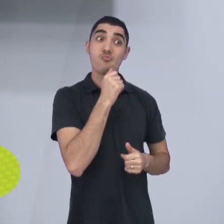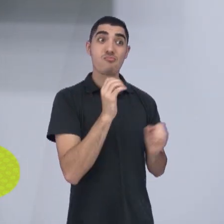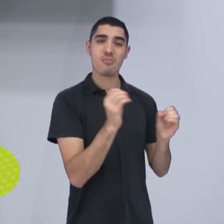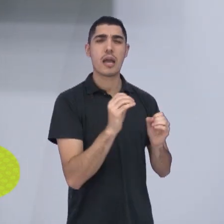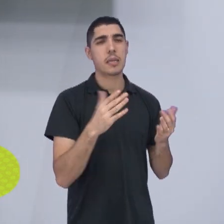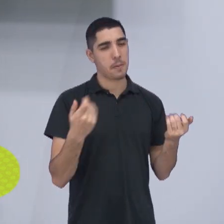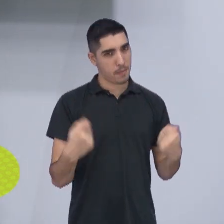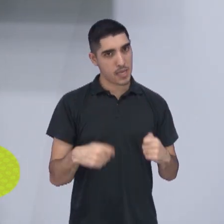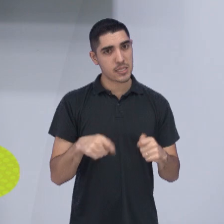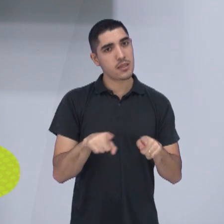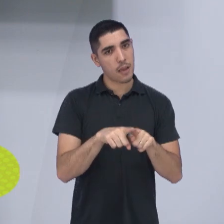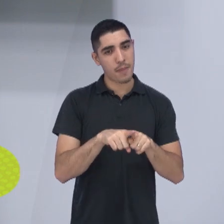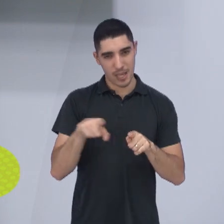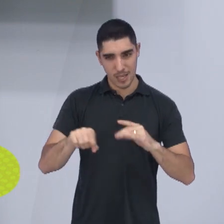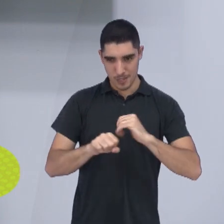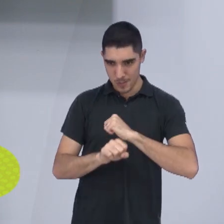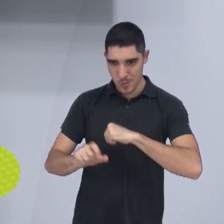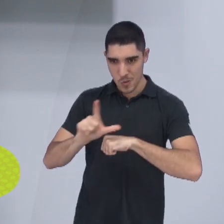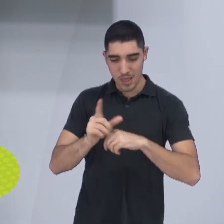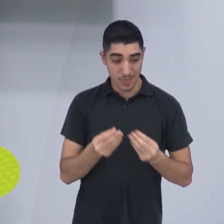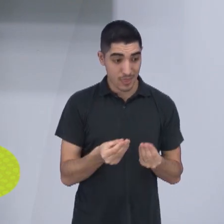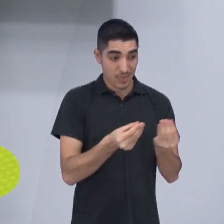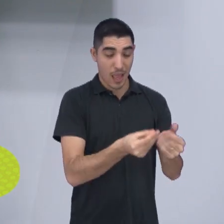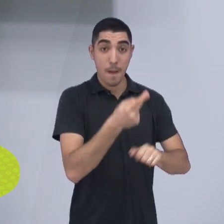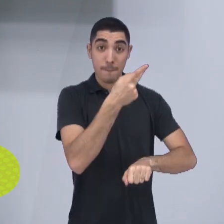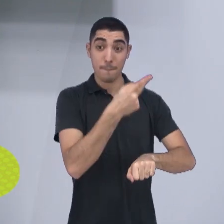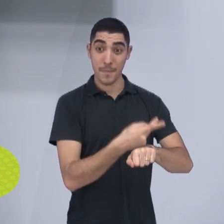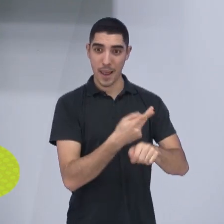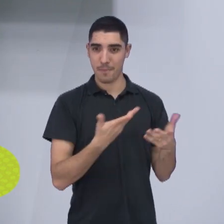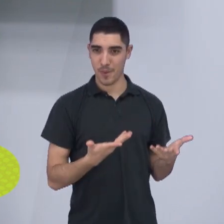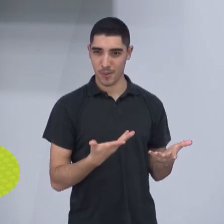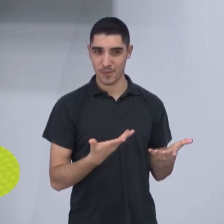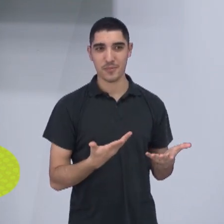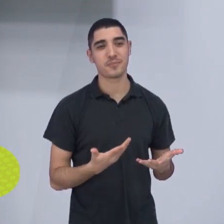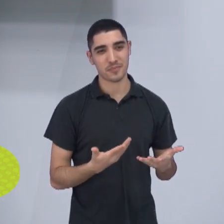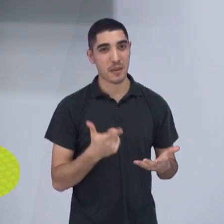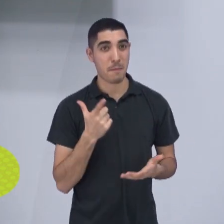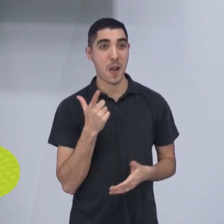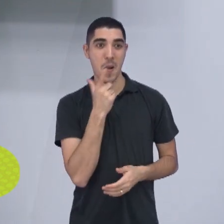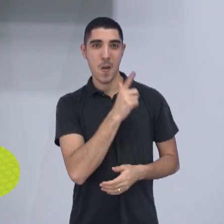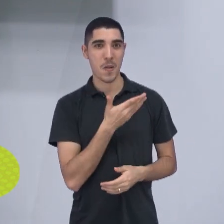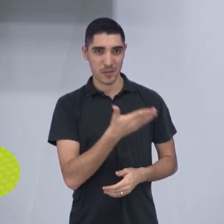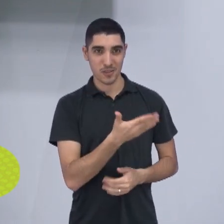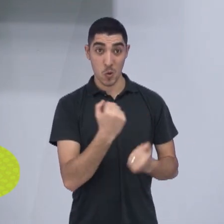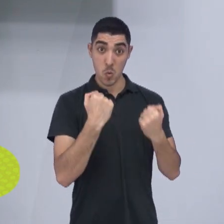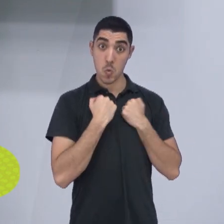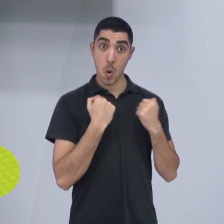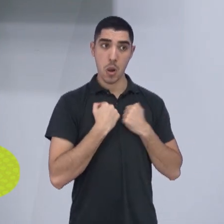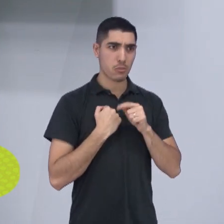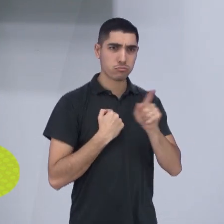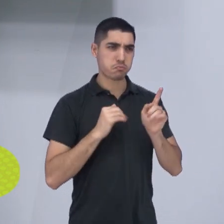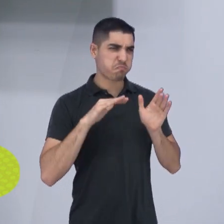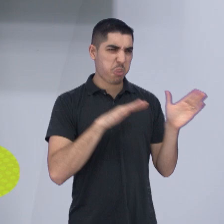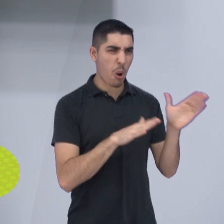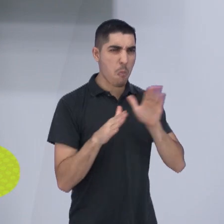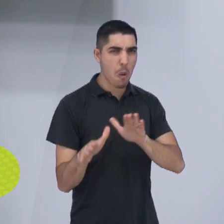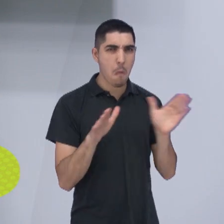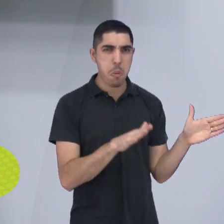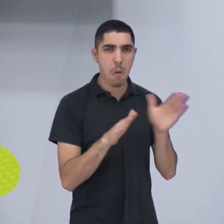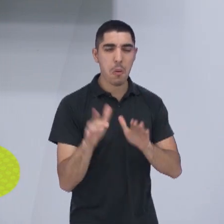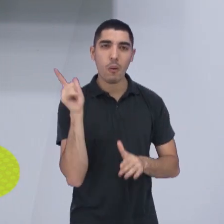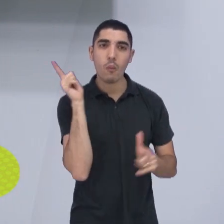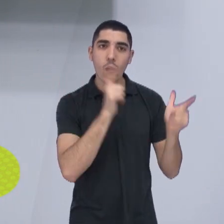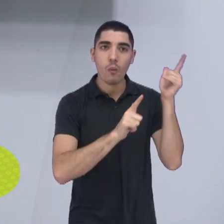bicho lá do São Lourenço pro goleiro. O motorrádio, exatamente. Pro goleiro. Aí o goleiro decide o que ele faz com a